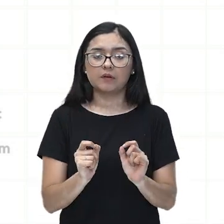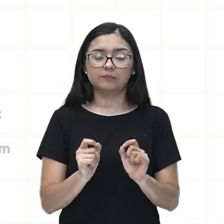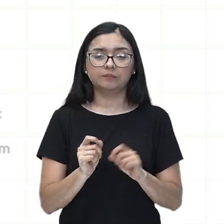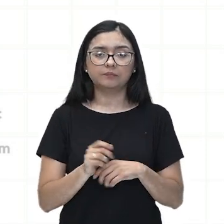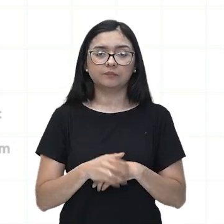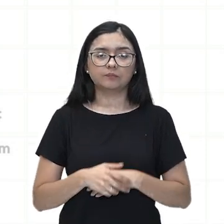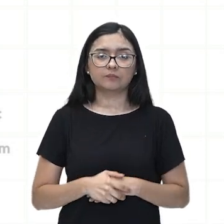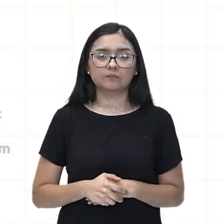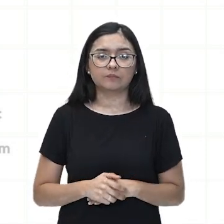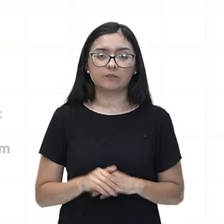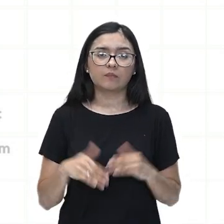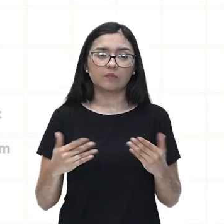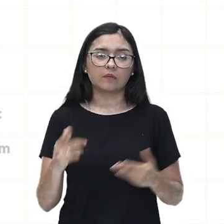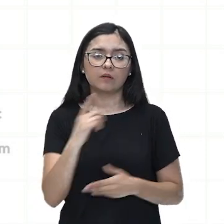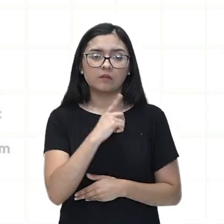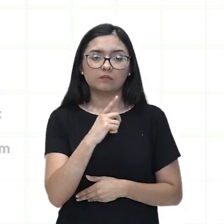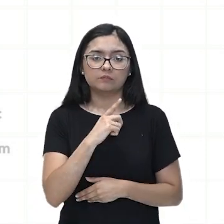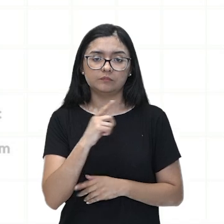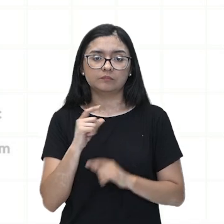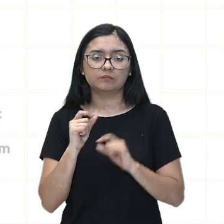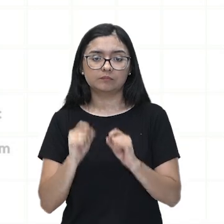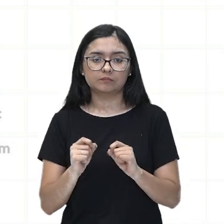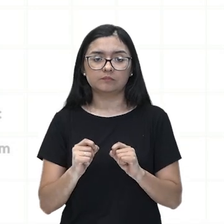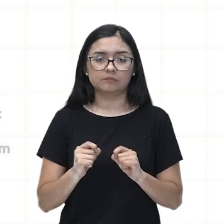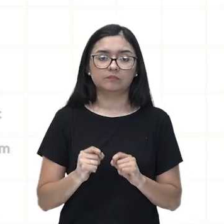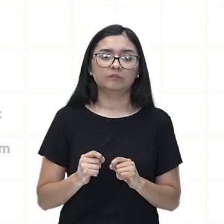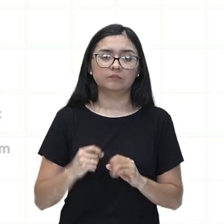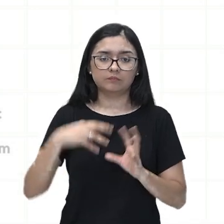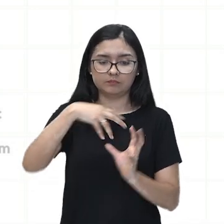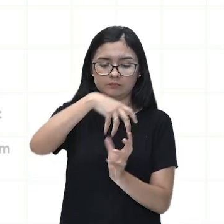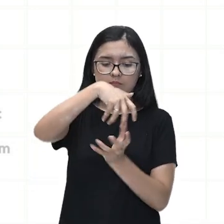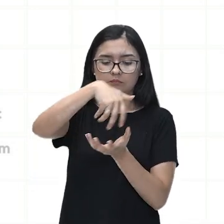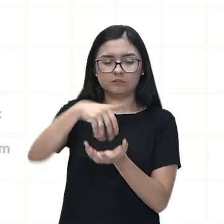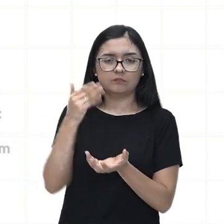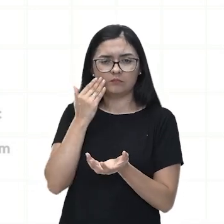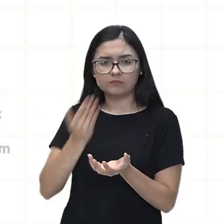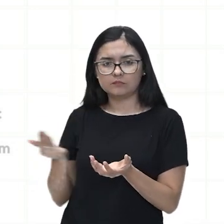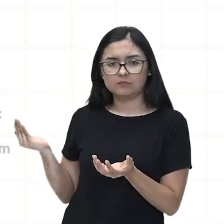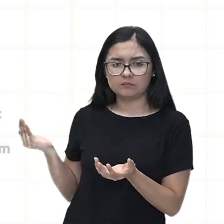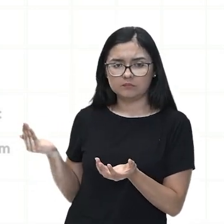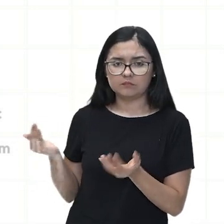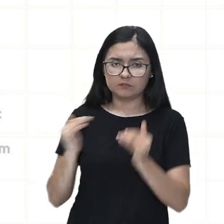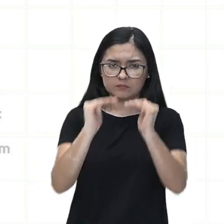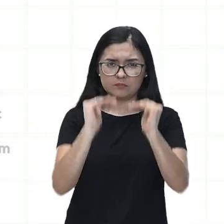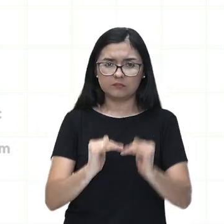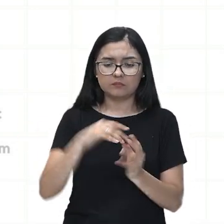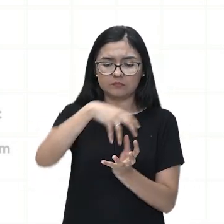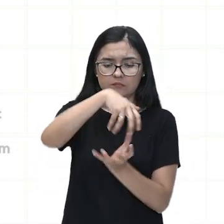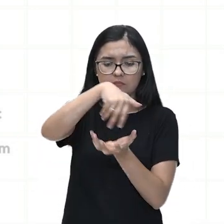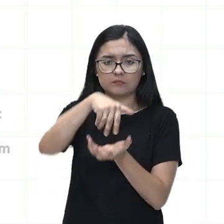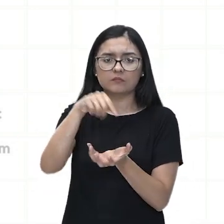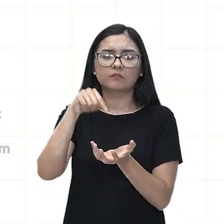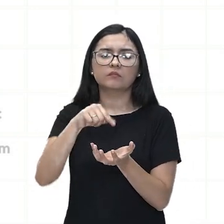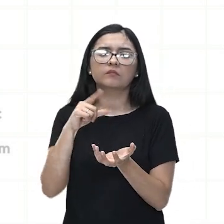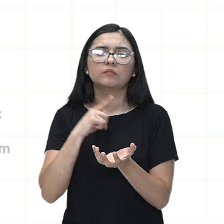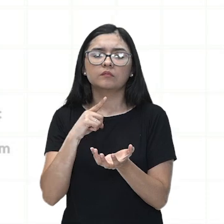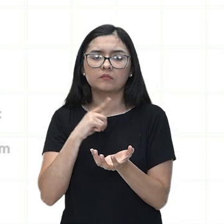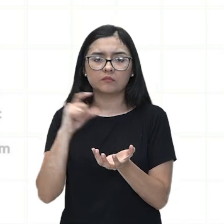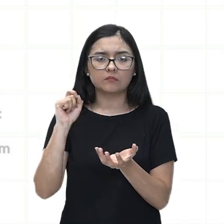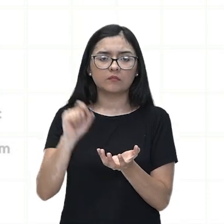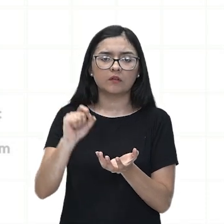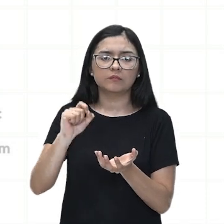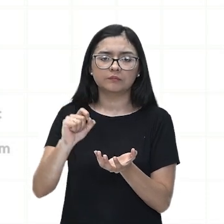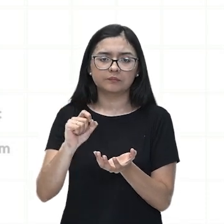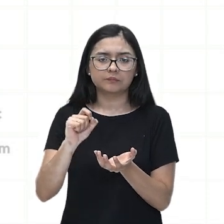Observem aqui que a posição do nosso planeta, certo? Faz com que nós